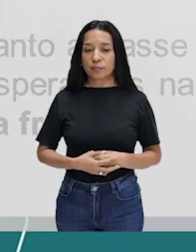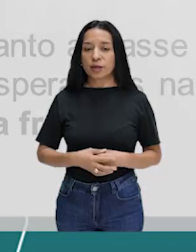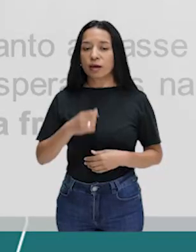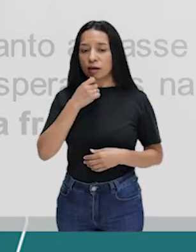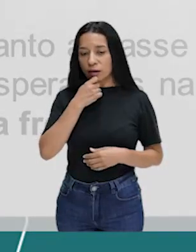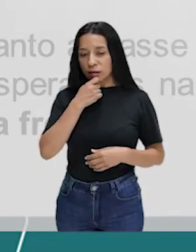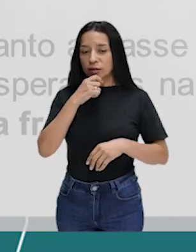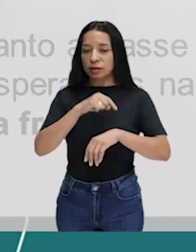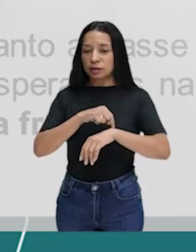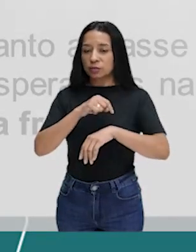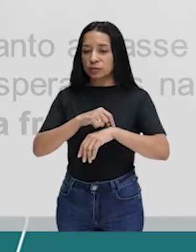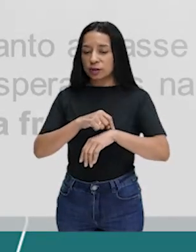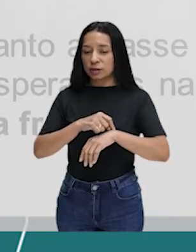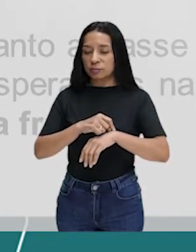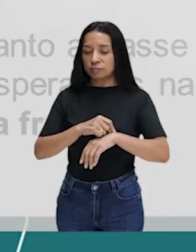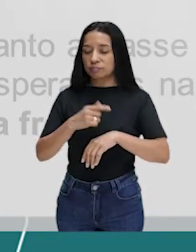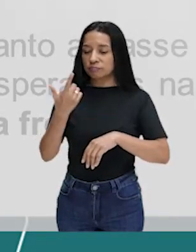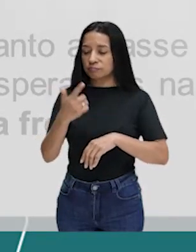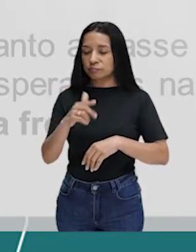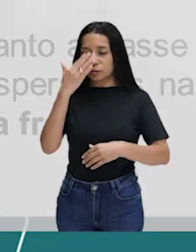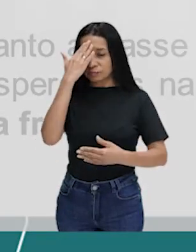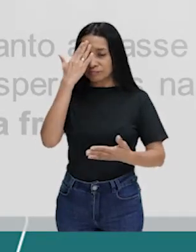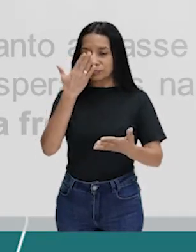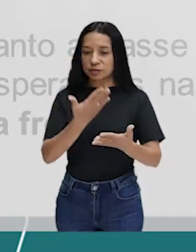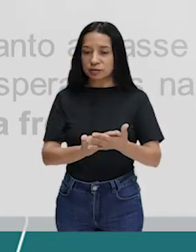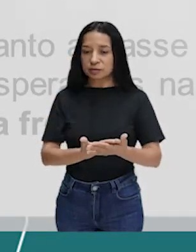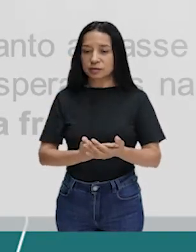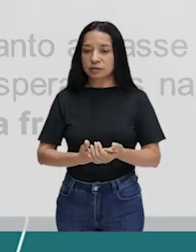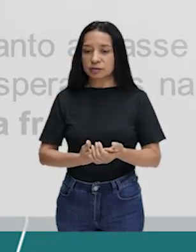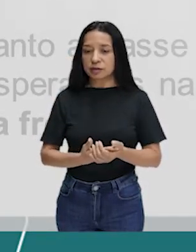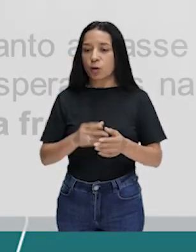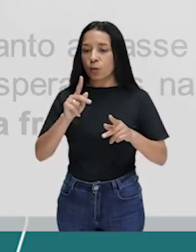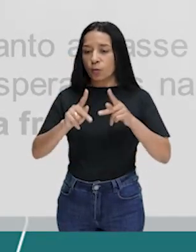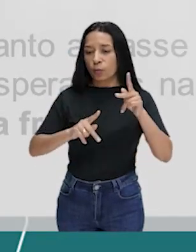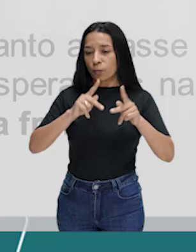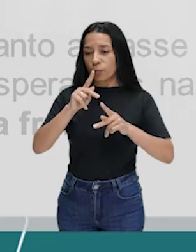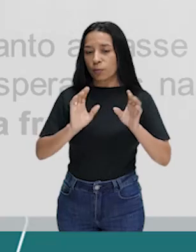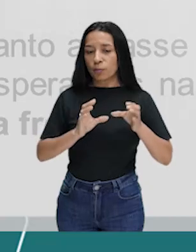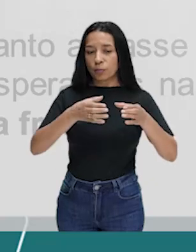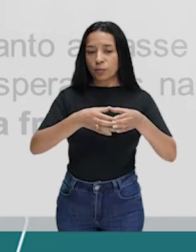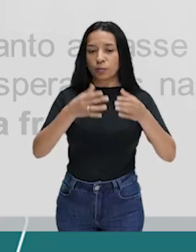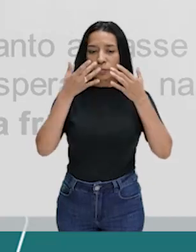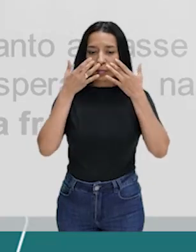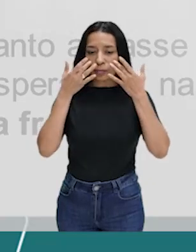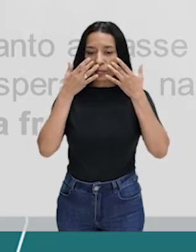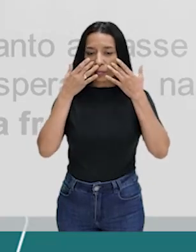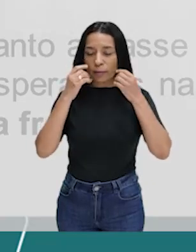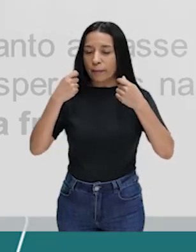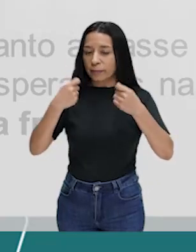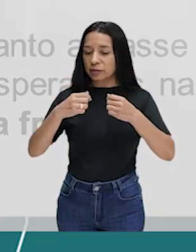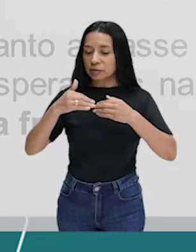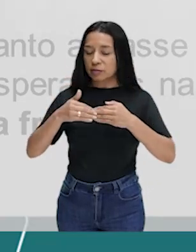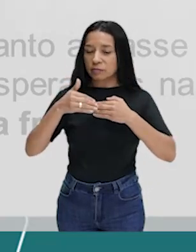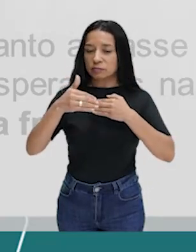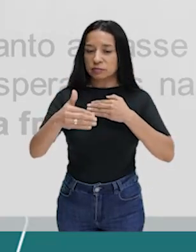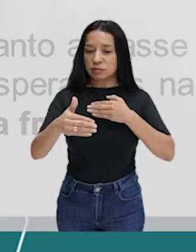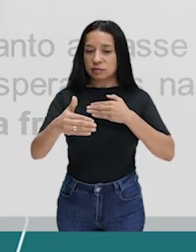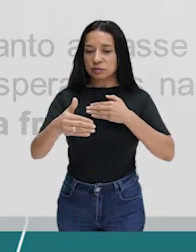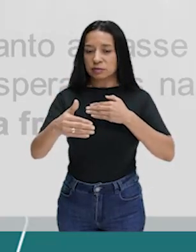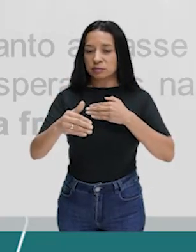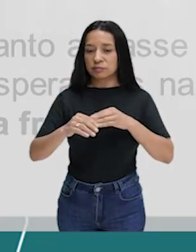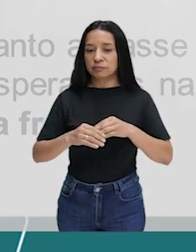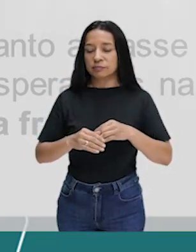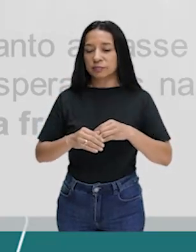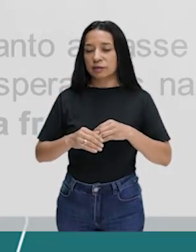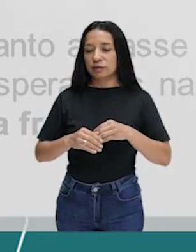de incertezas, tanto o povo quanto a classe artística deveriam seguir em frente, equilibrando suas esperanças na corda